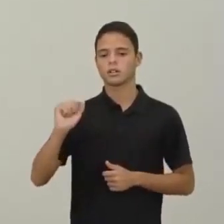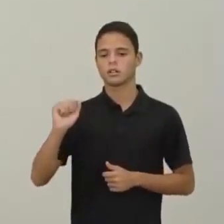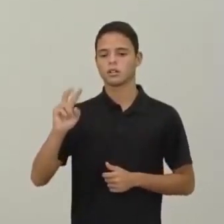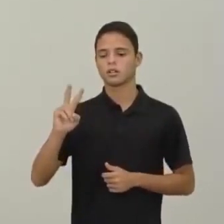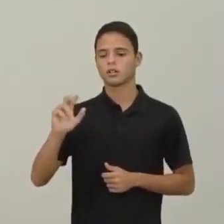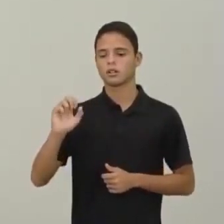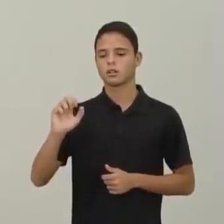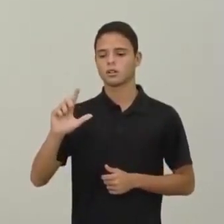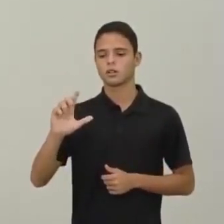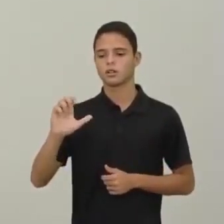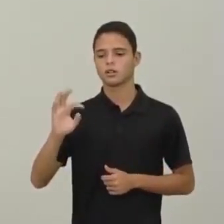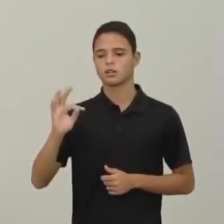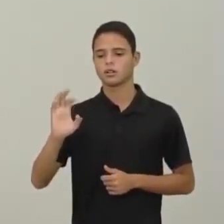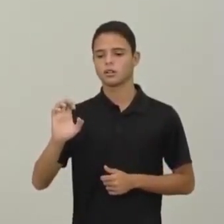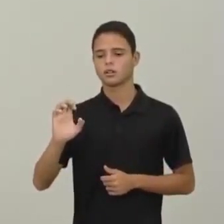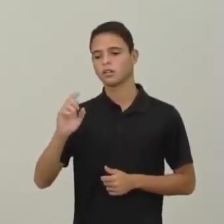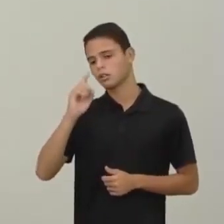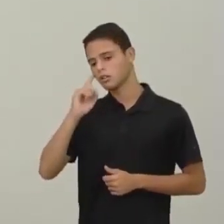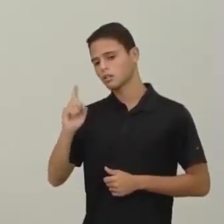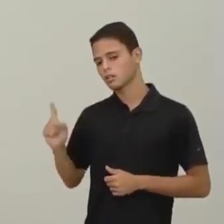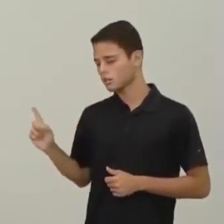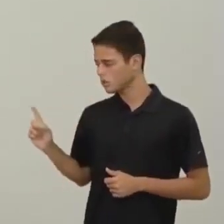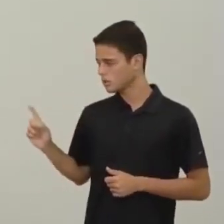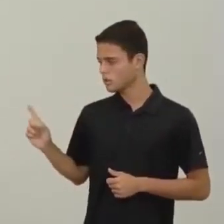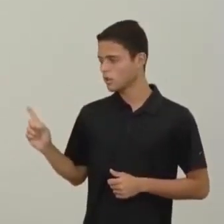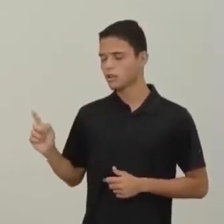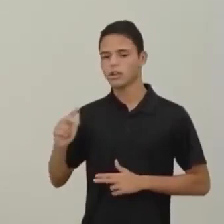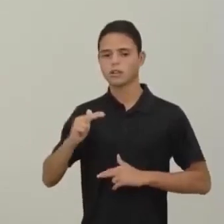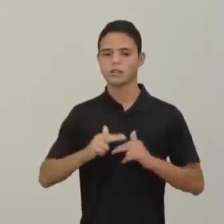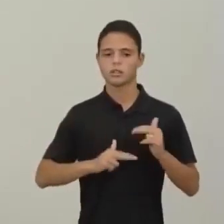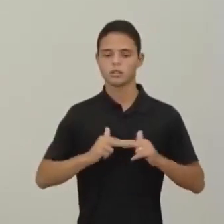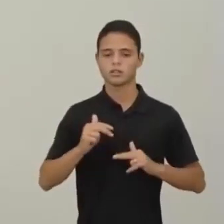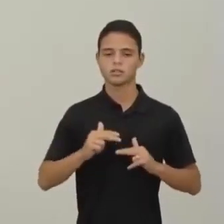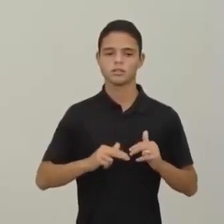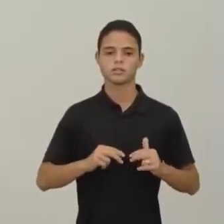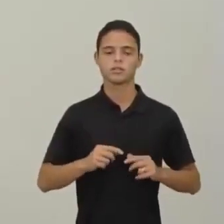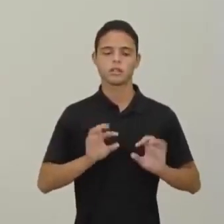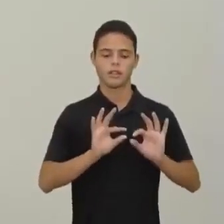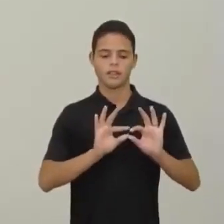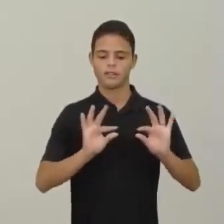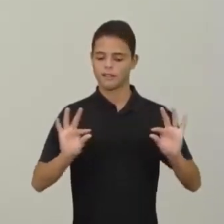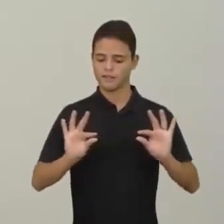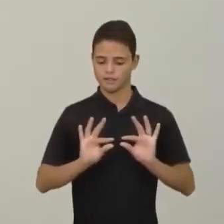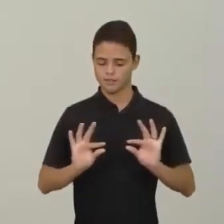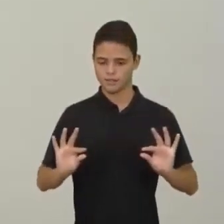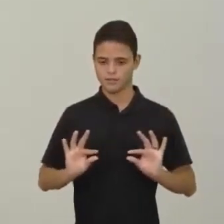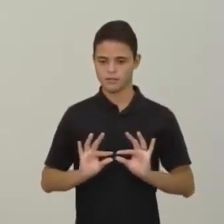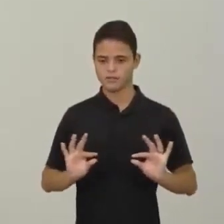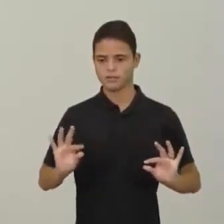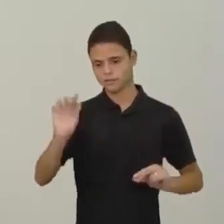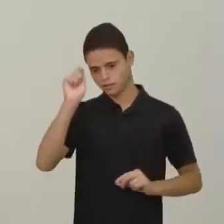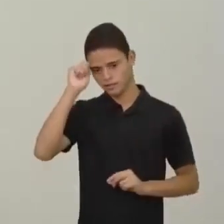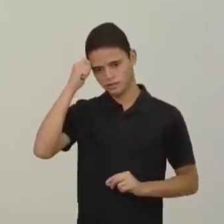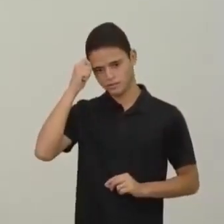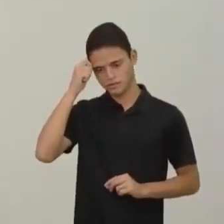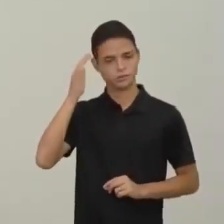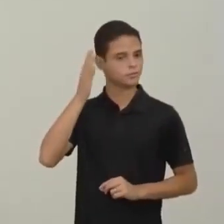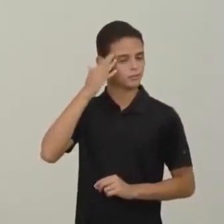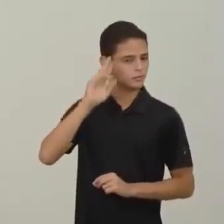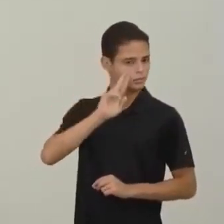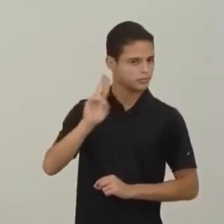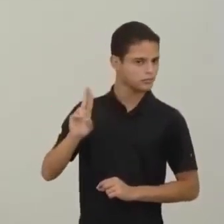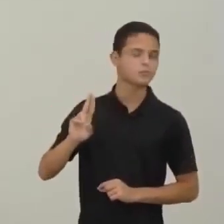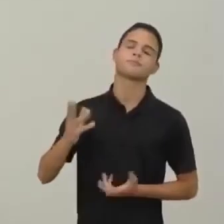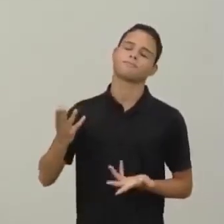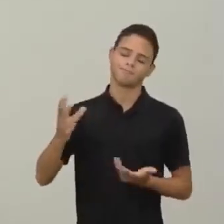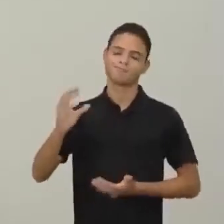cavalete. E essas pecinhas pretas aqui, eu duvido vocês acertarem o nome. Corda. Então tá aqui, a